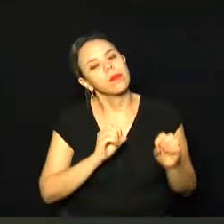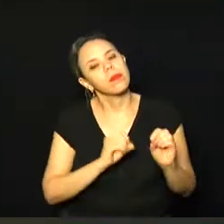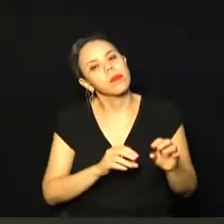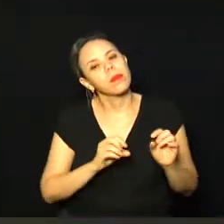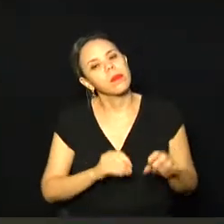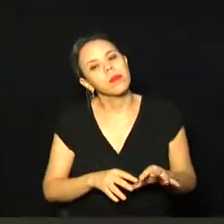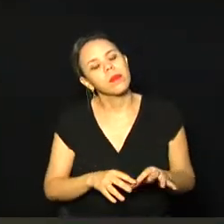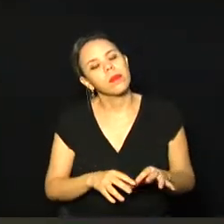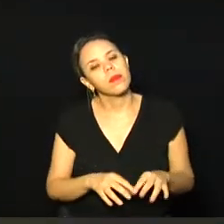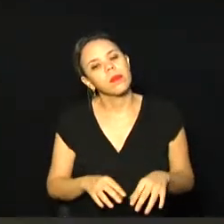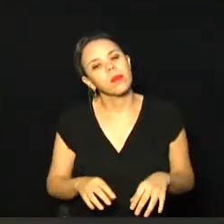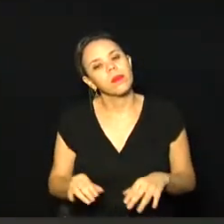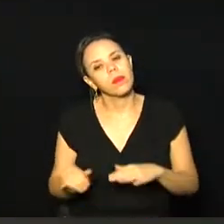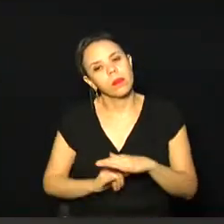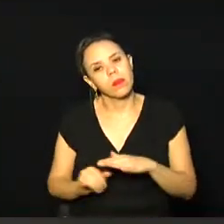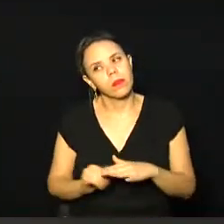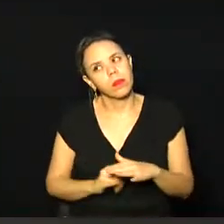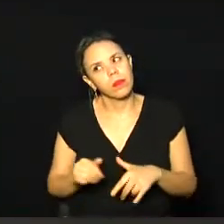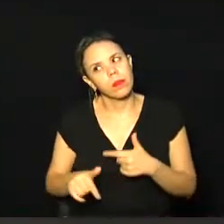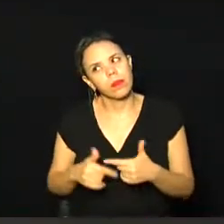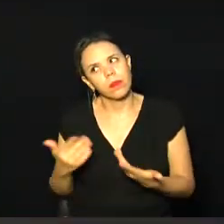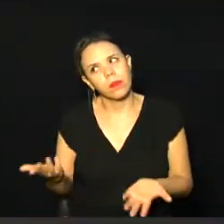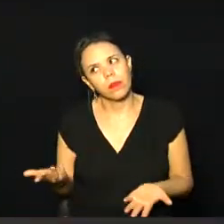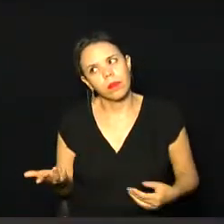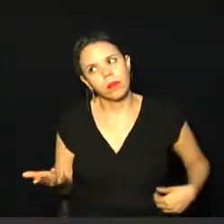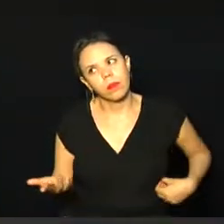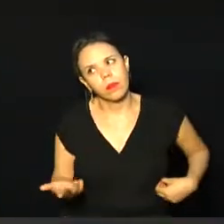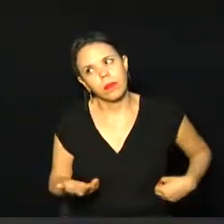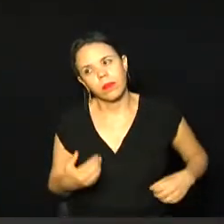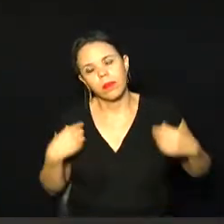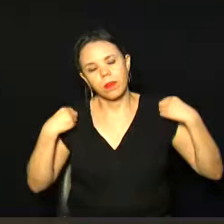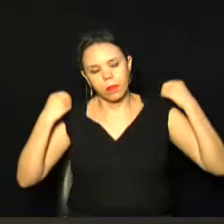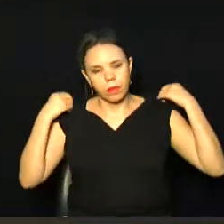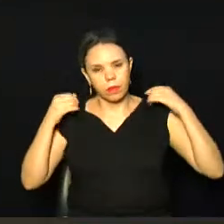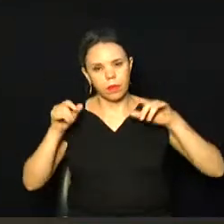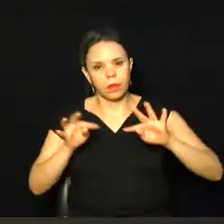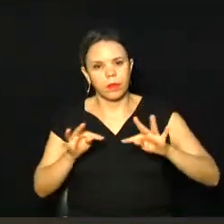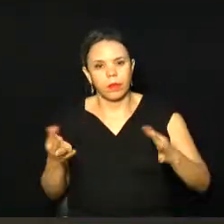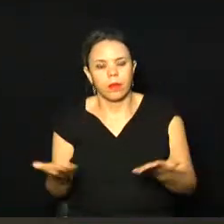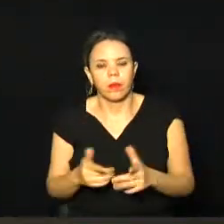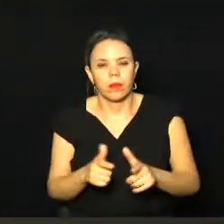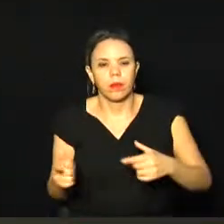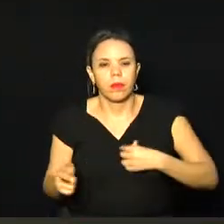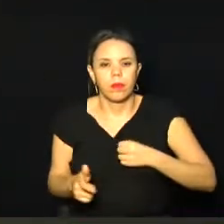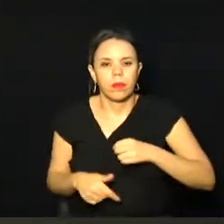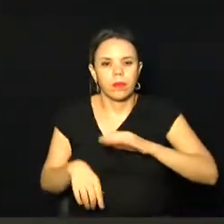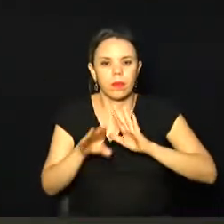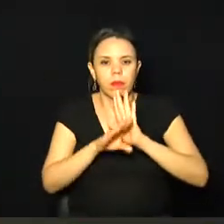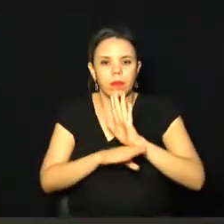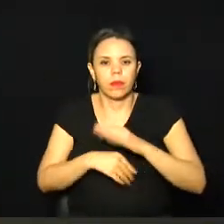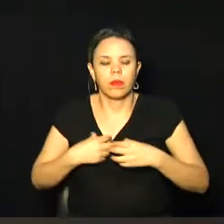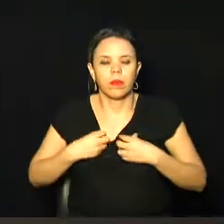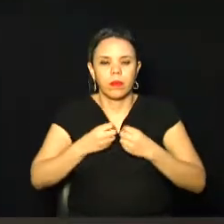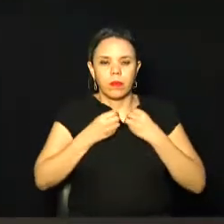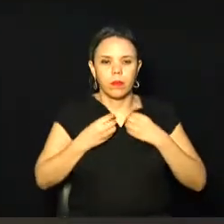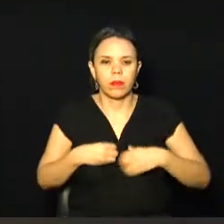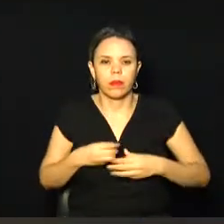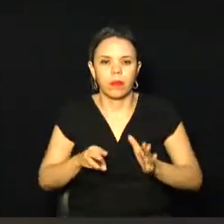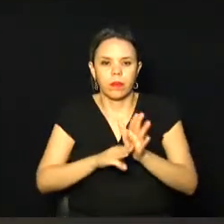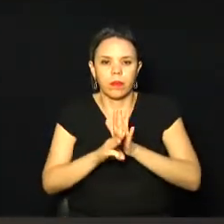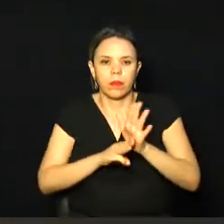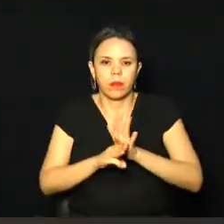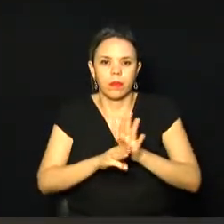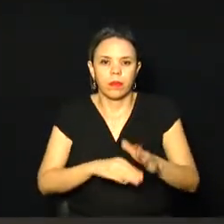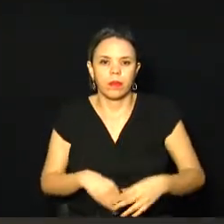que é como o Instituto Nelson Williams trabalha, muito na forma da prevenção, hoje, a maior parte dos nossos programas, por meio de uma